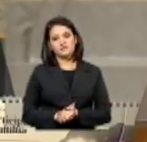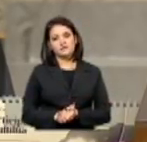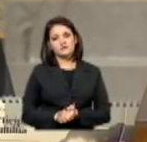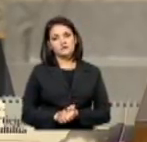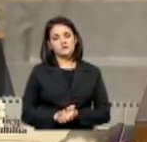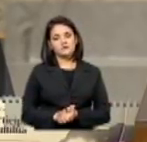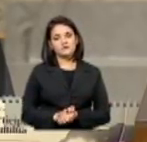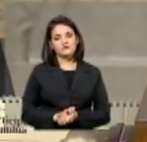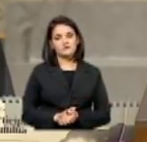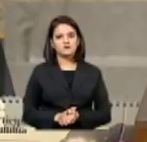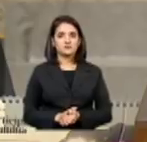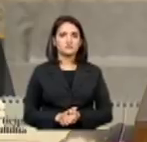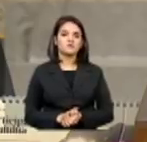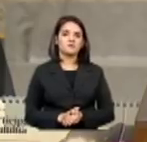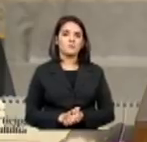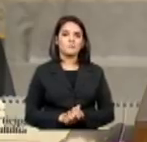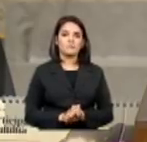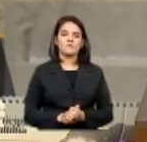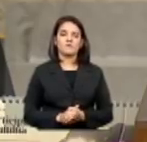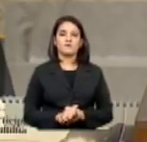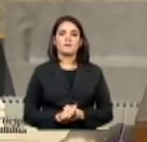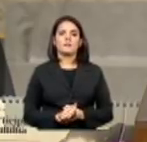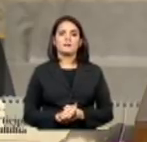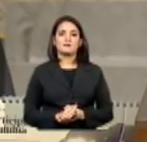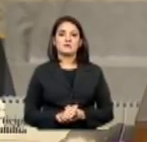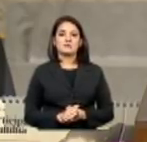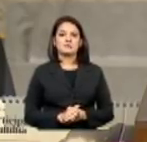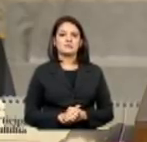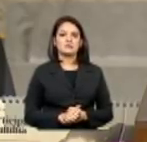a jurisprudência deste excelso pretório